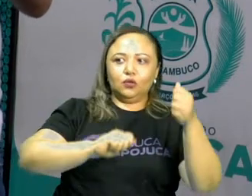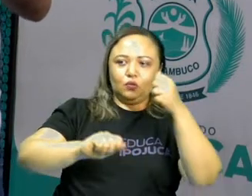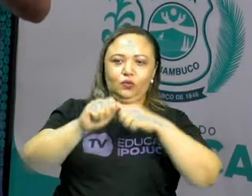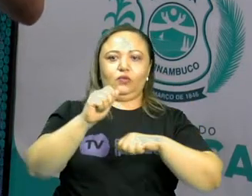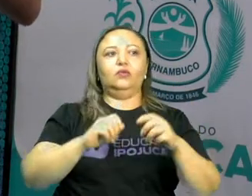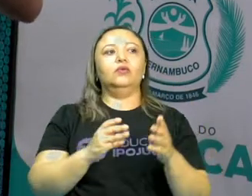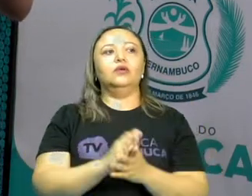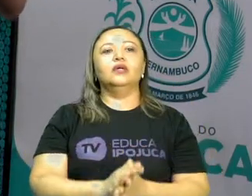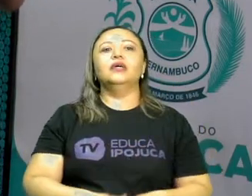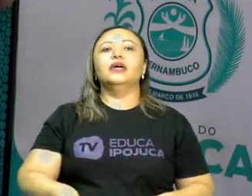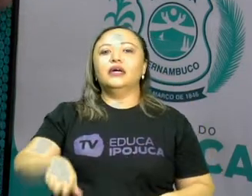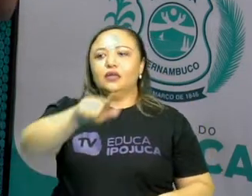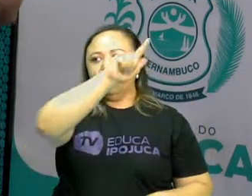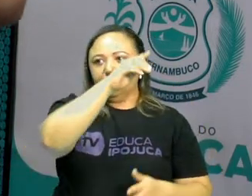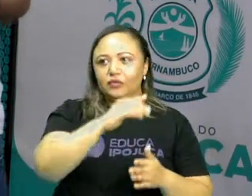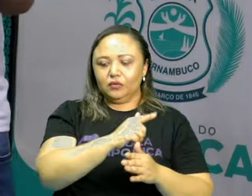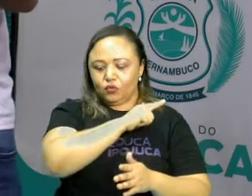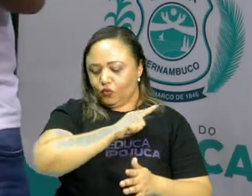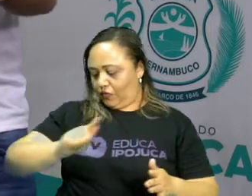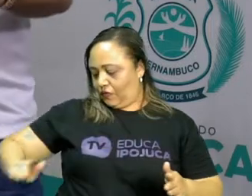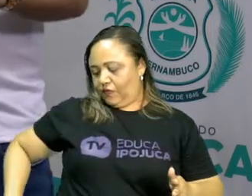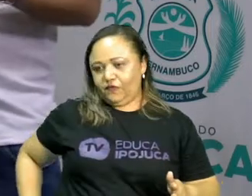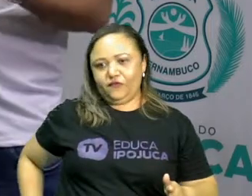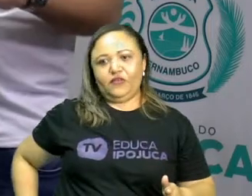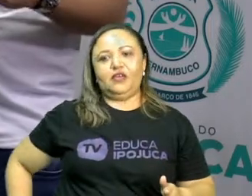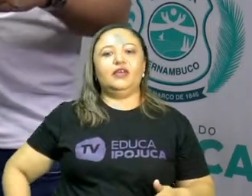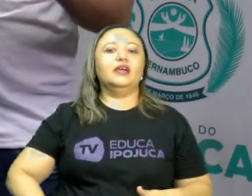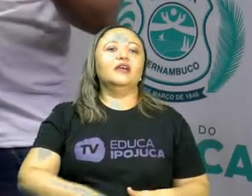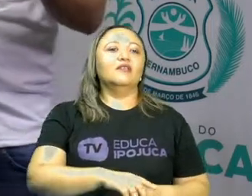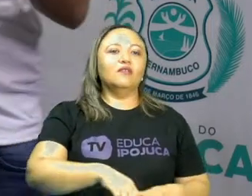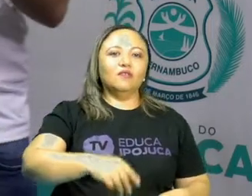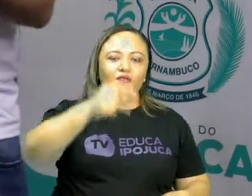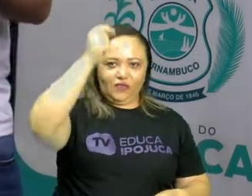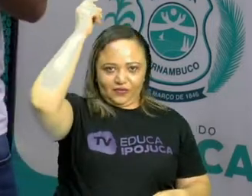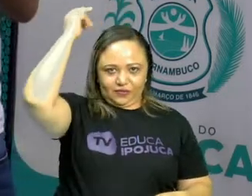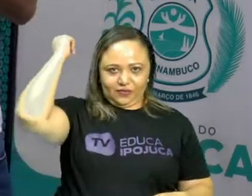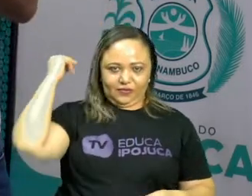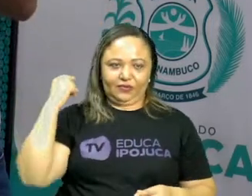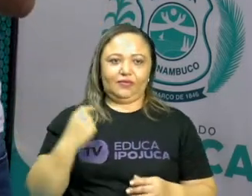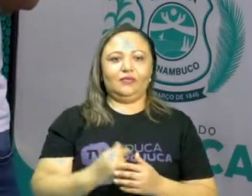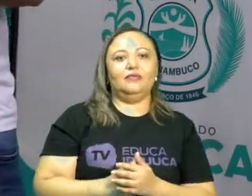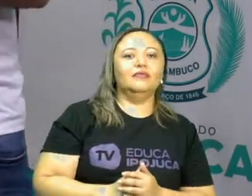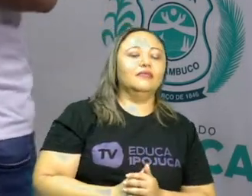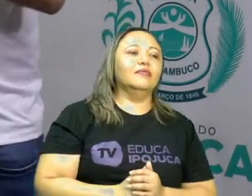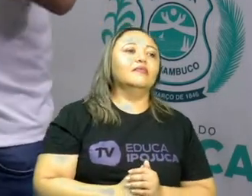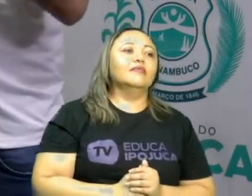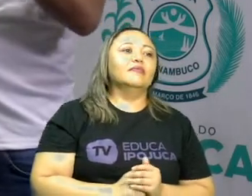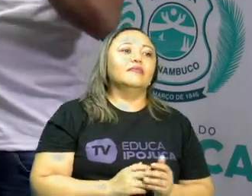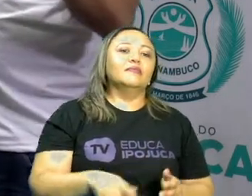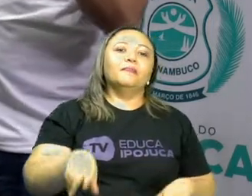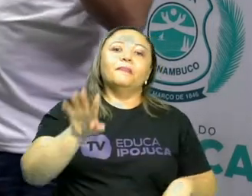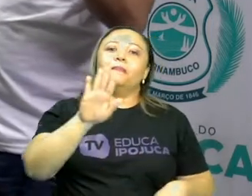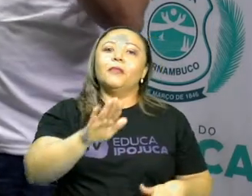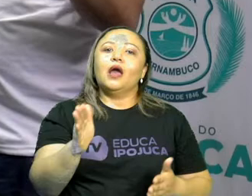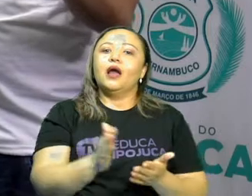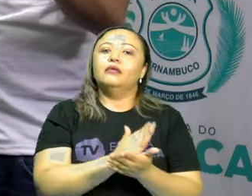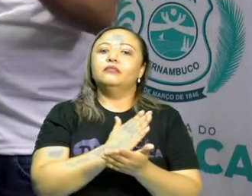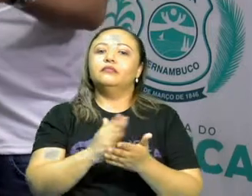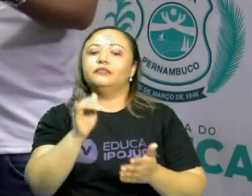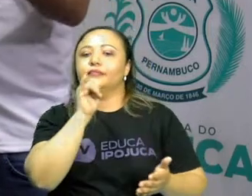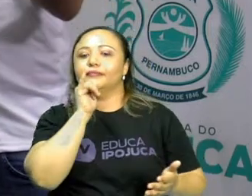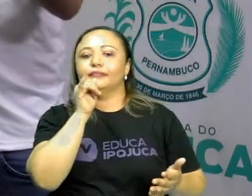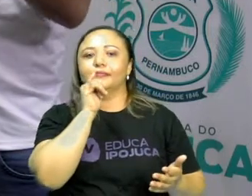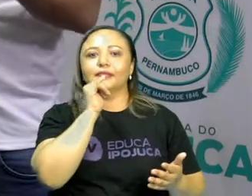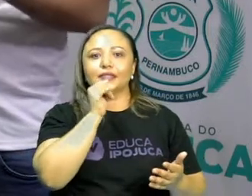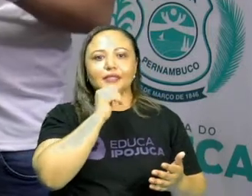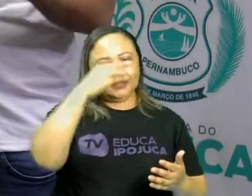durante o regime absolutista, né, e durante o antigo regime, certo? Então, alguns exemplos